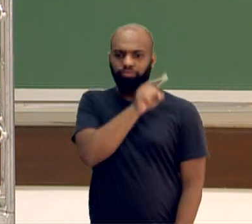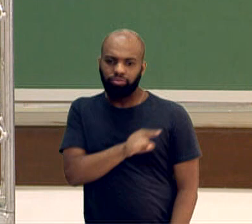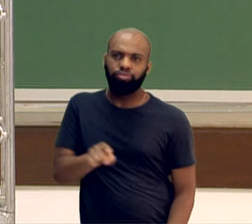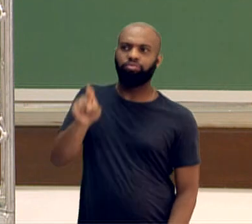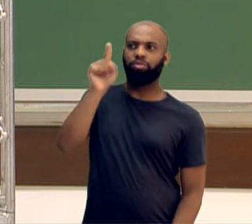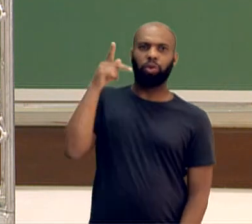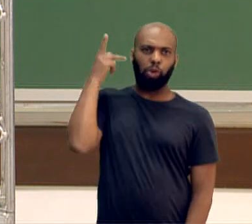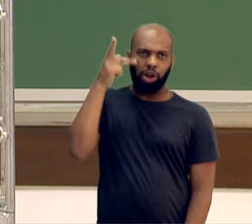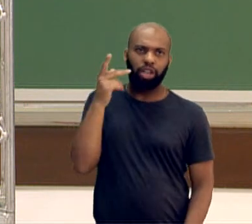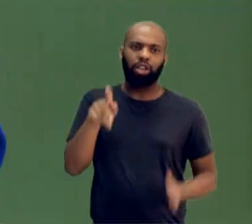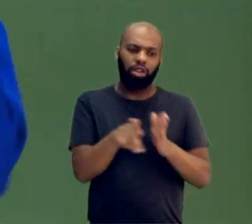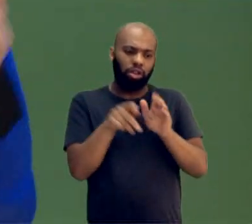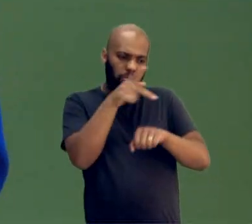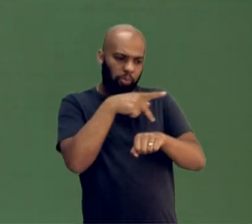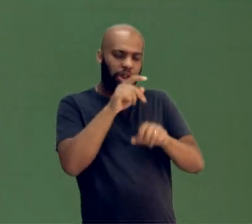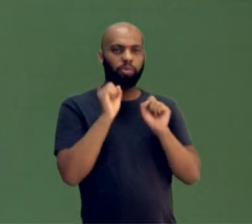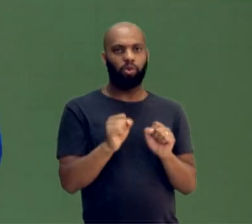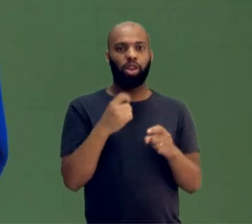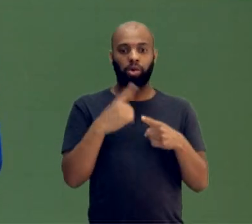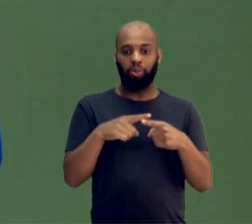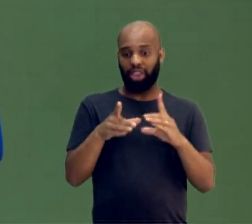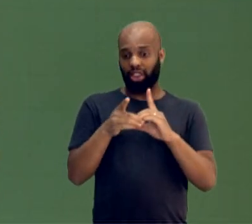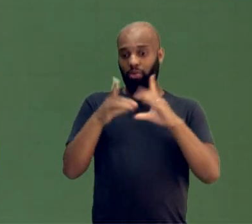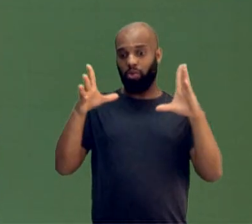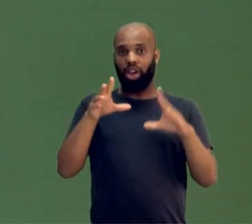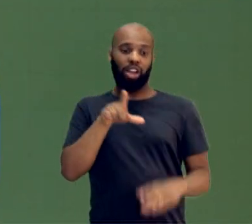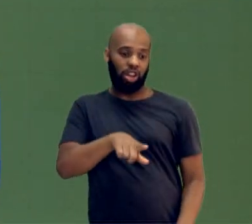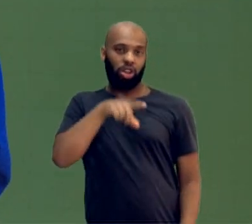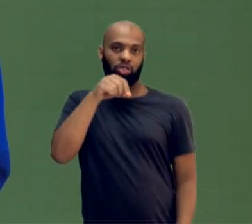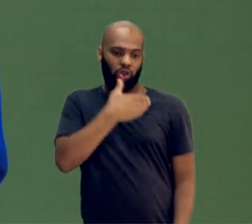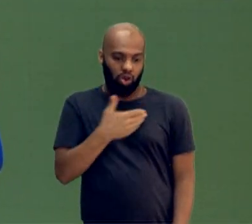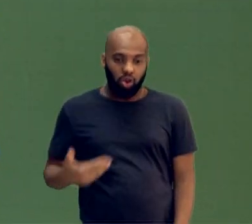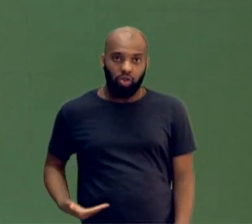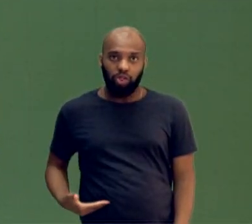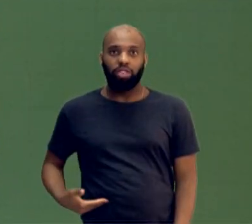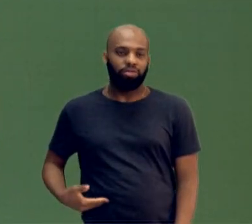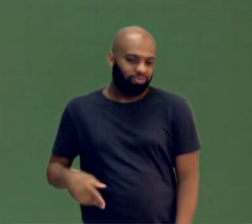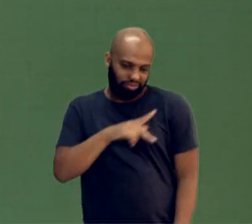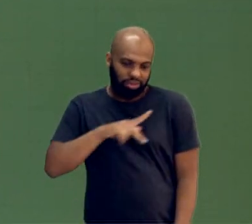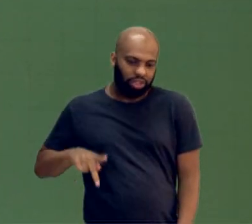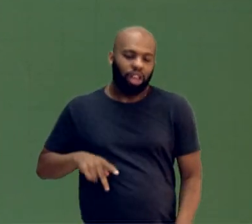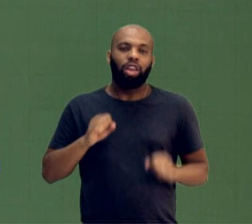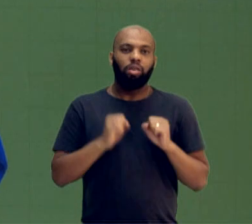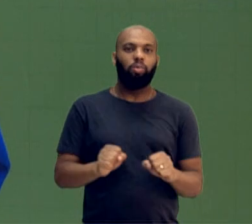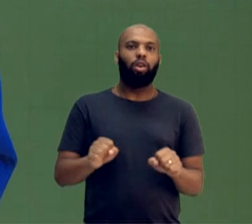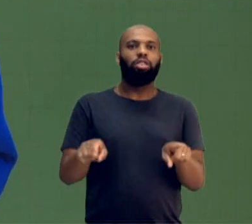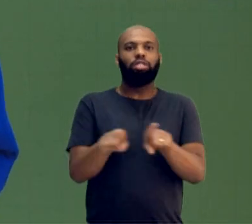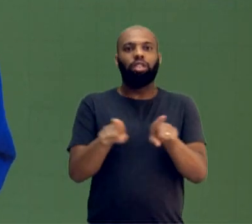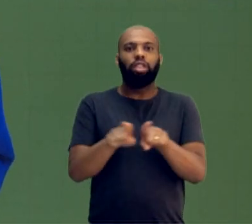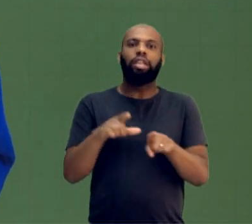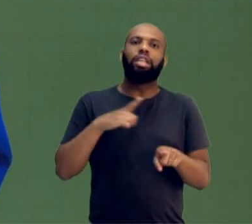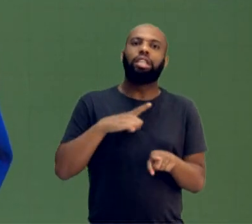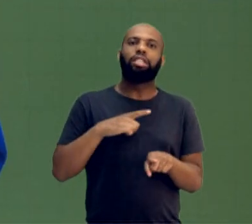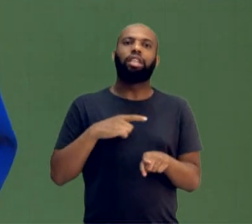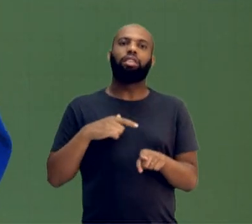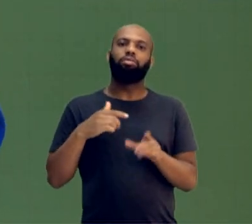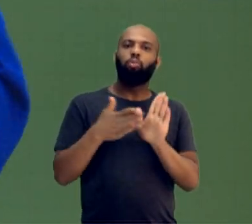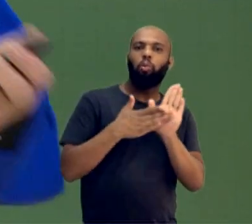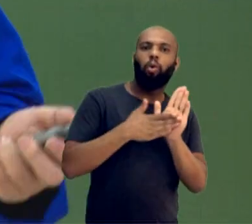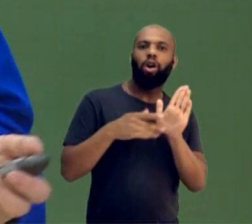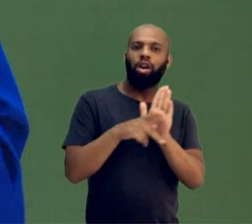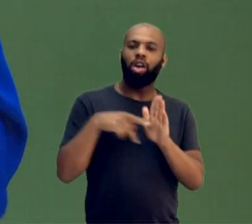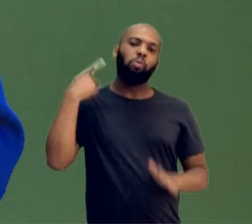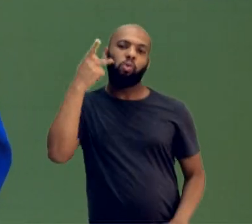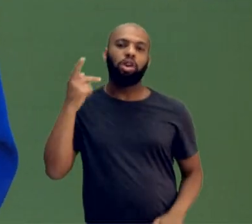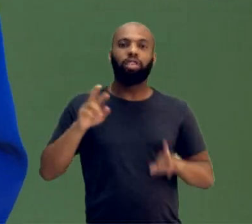políticas, às vezes, em países, porque países democráticos, você escolhe governantes, e governantes têm proposições, né, políticas distintas